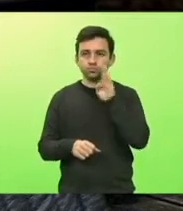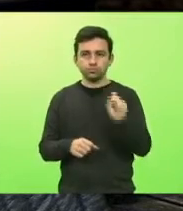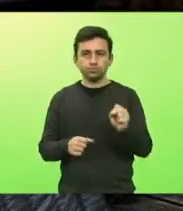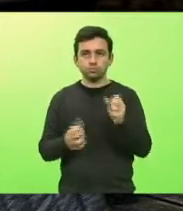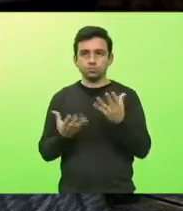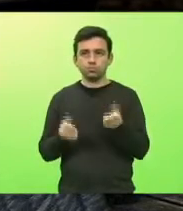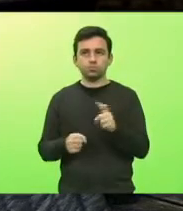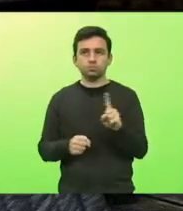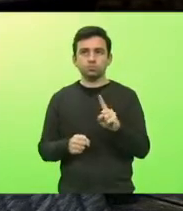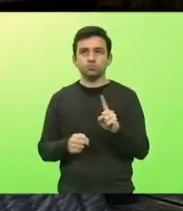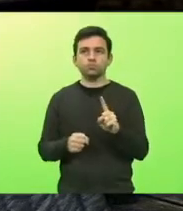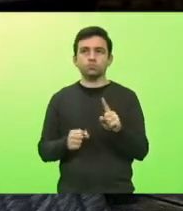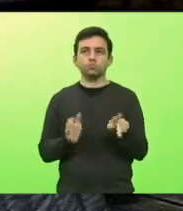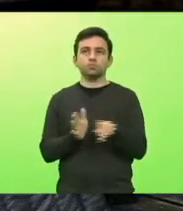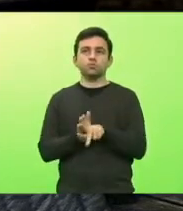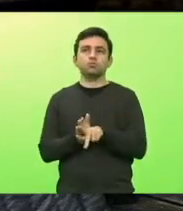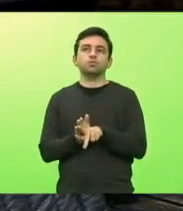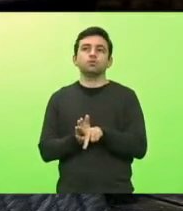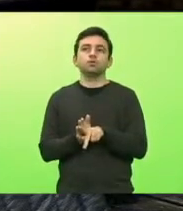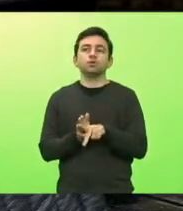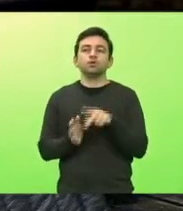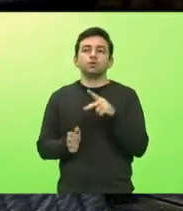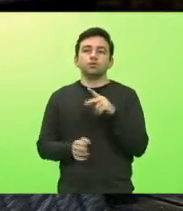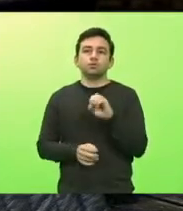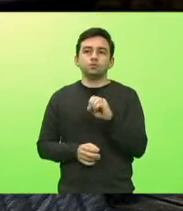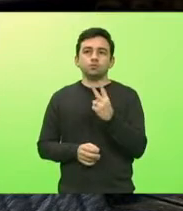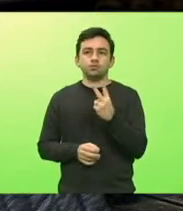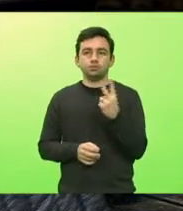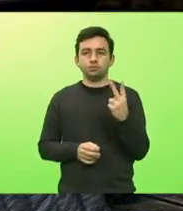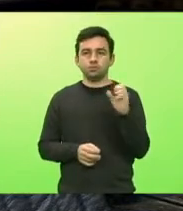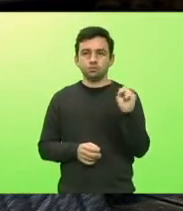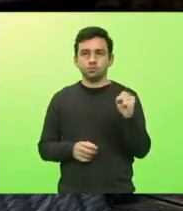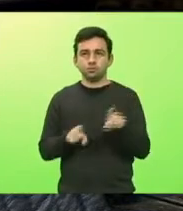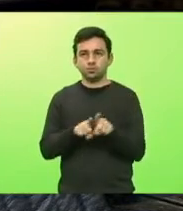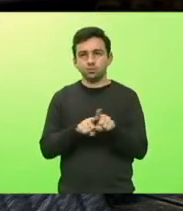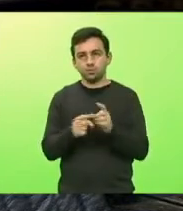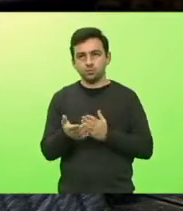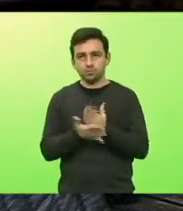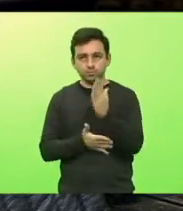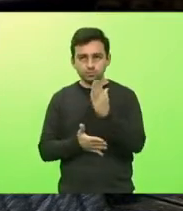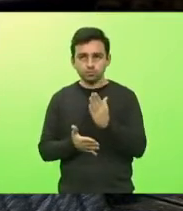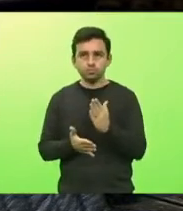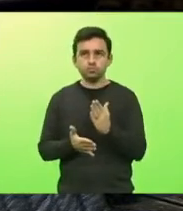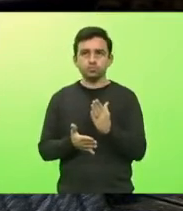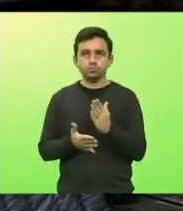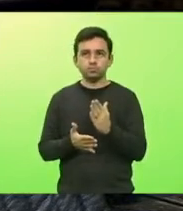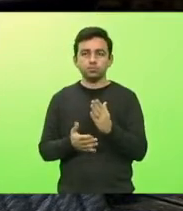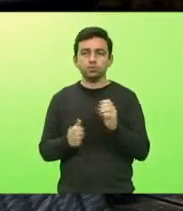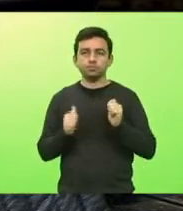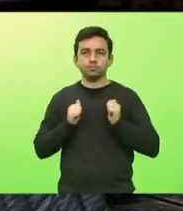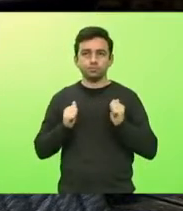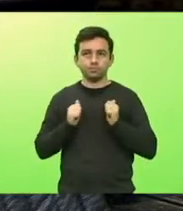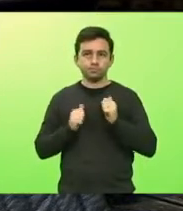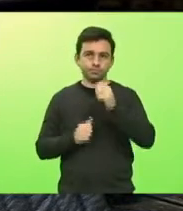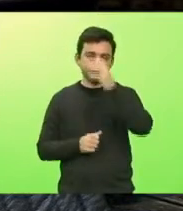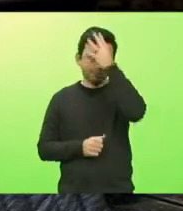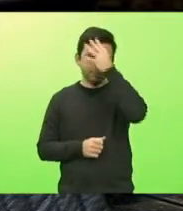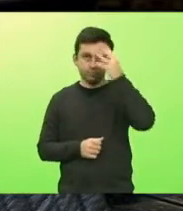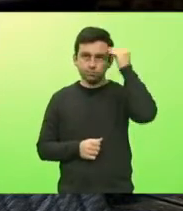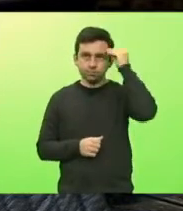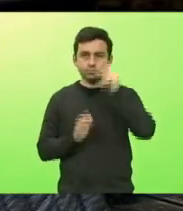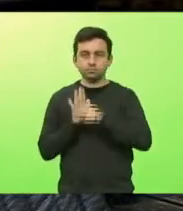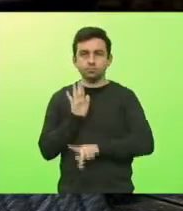número 228/2020. Foi aprovada em turno único, por maioria, com abstenção da senhora deputada Luciana Caminati, projeto de lei número